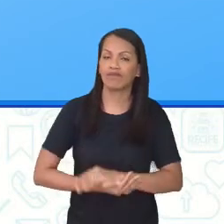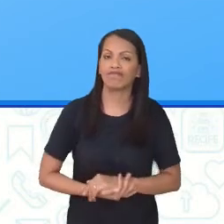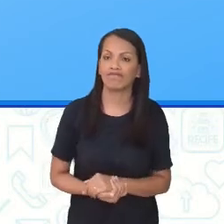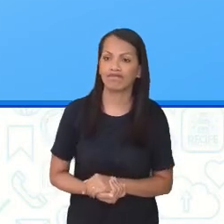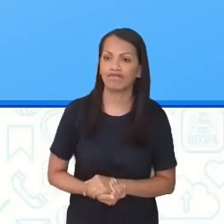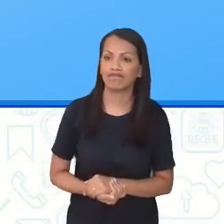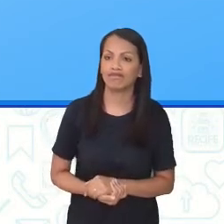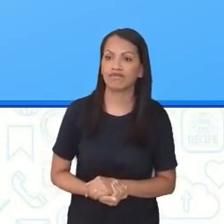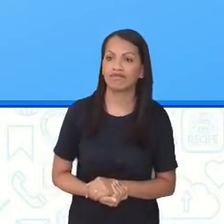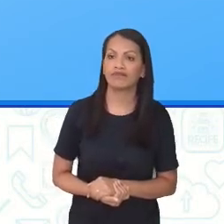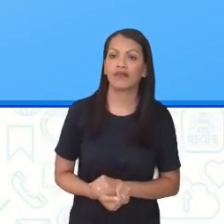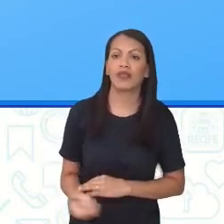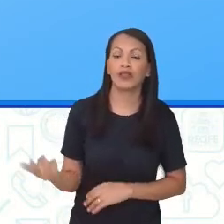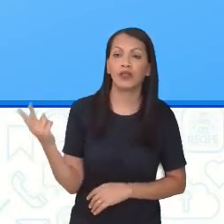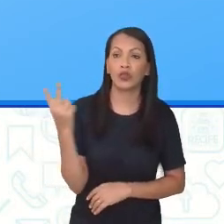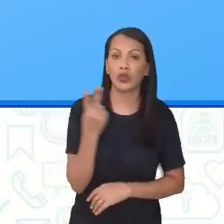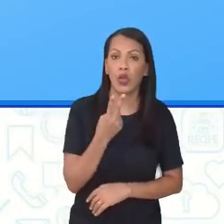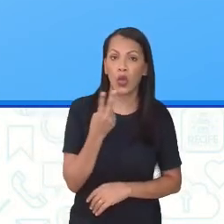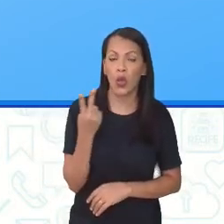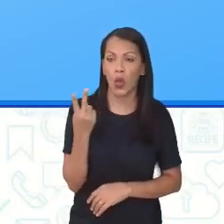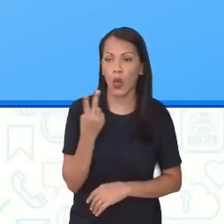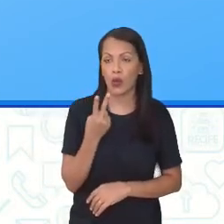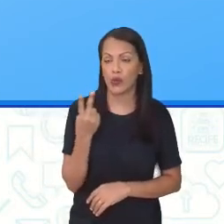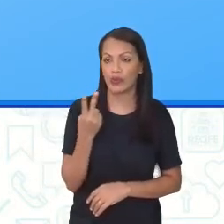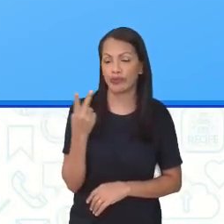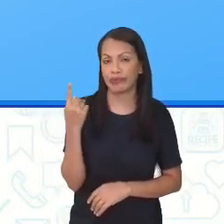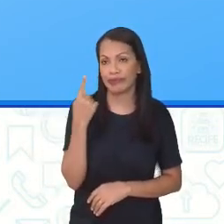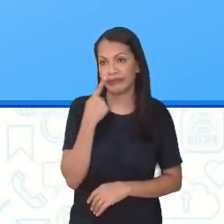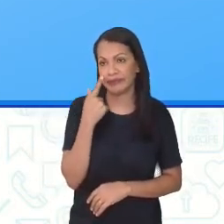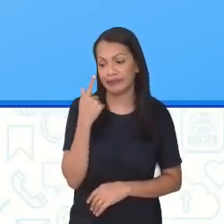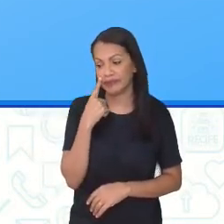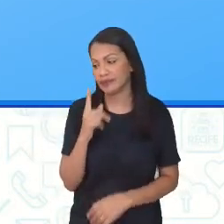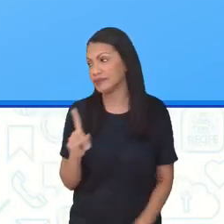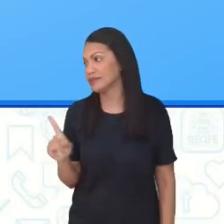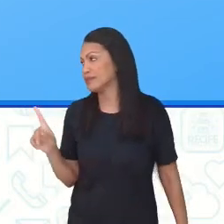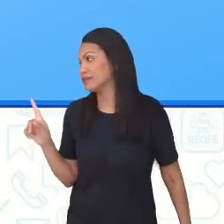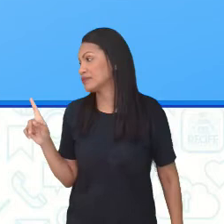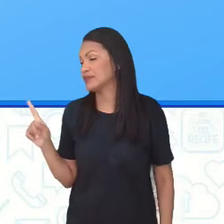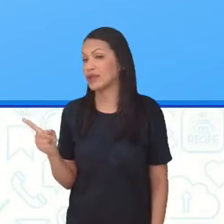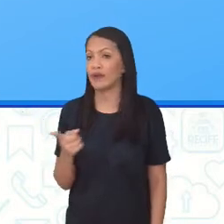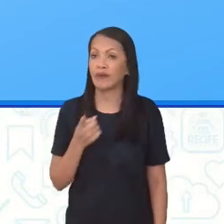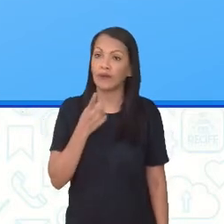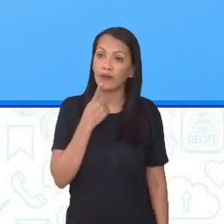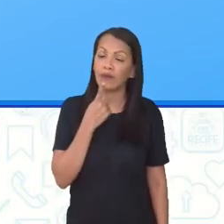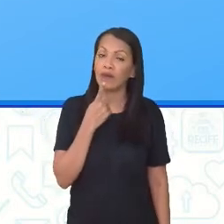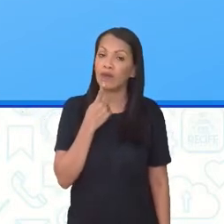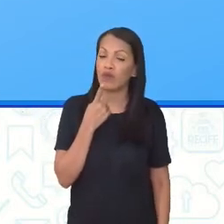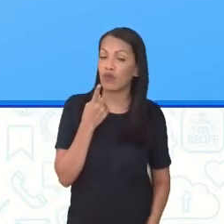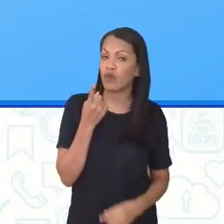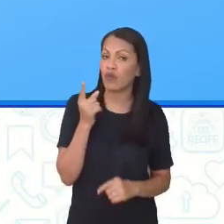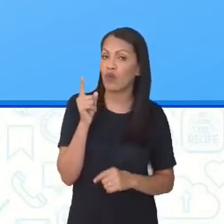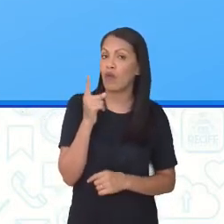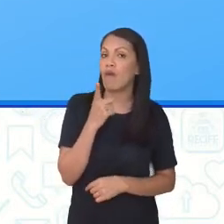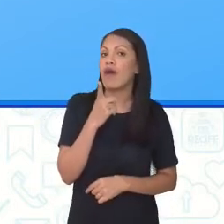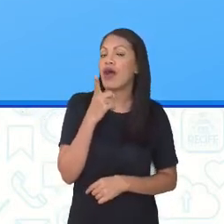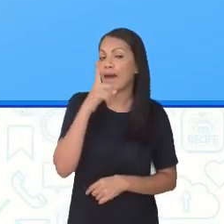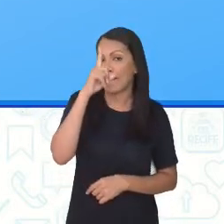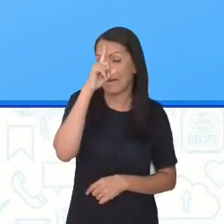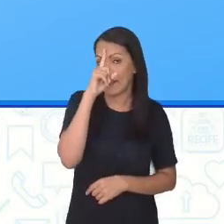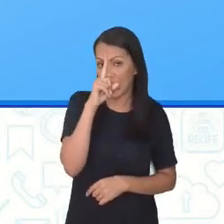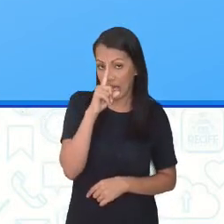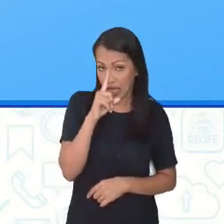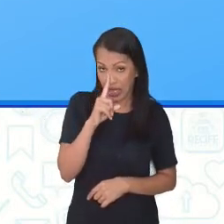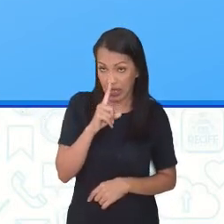dois quadriláteros? Veja, quando esse aí de amarelo no centro, está claro que ele tem um